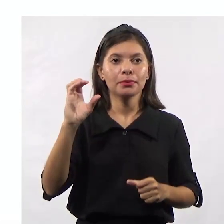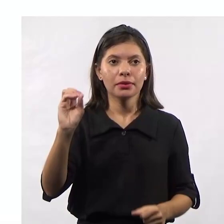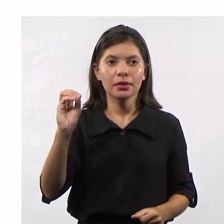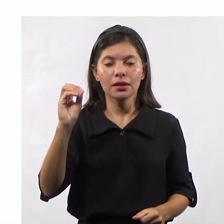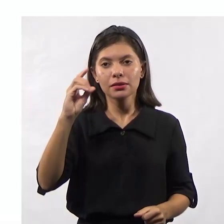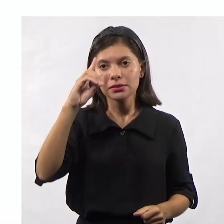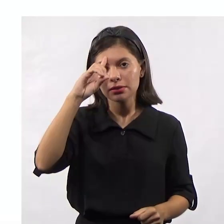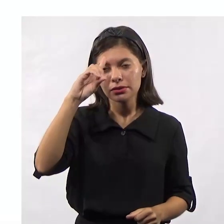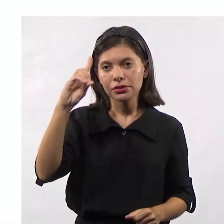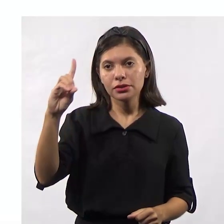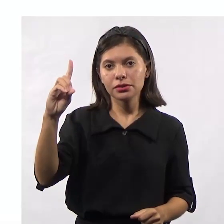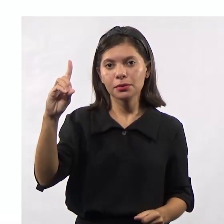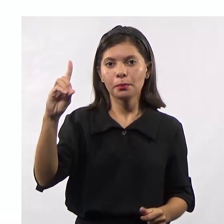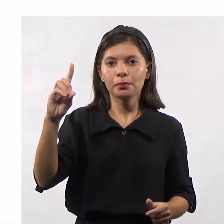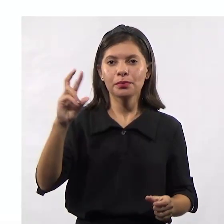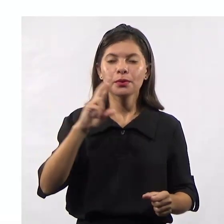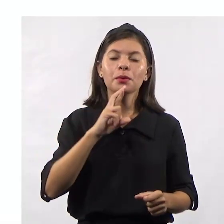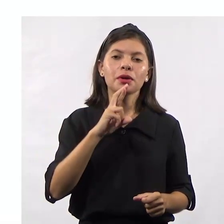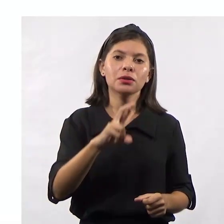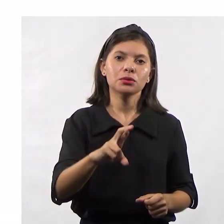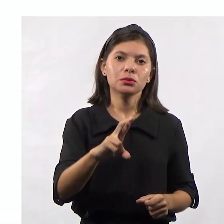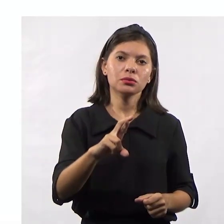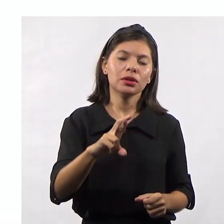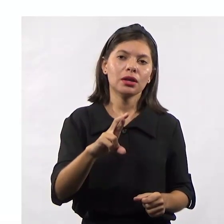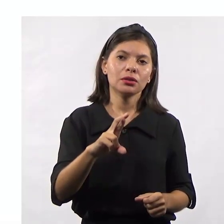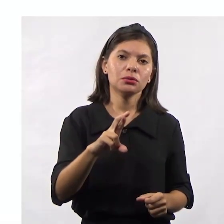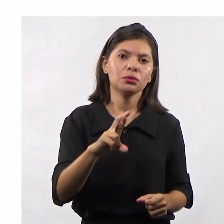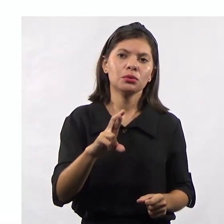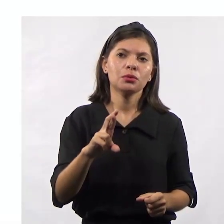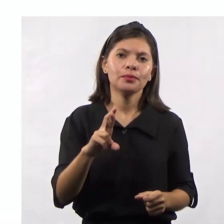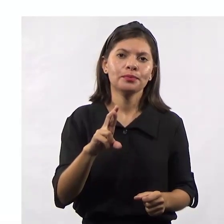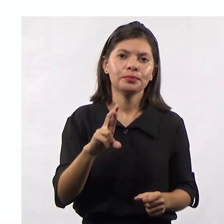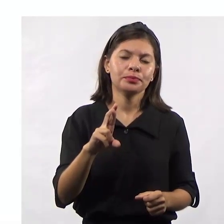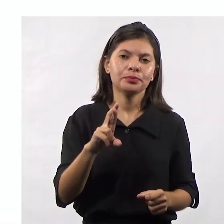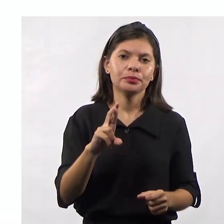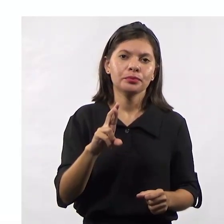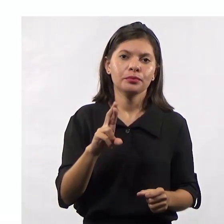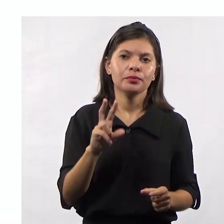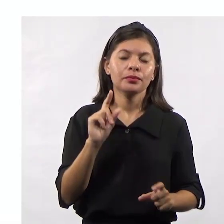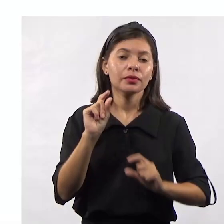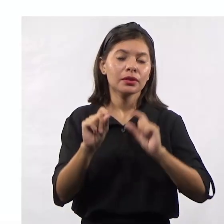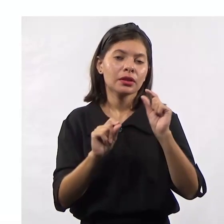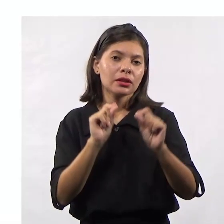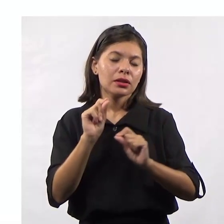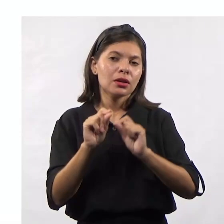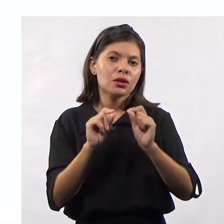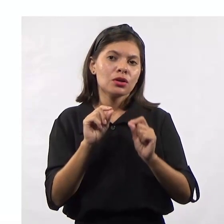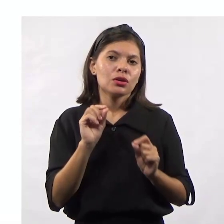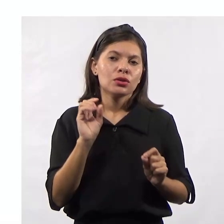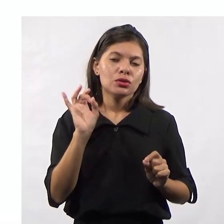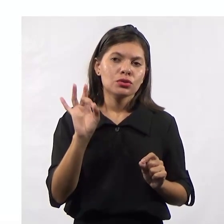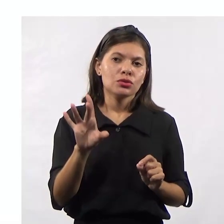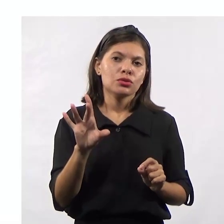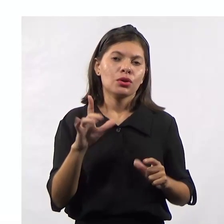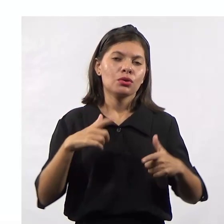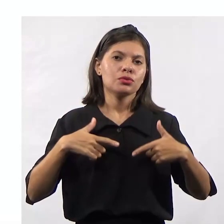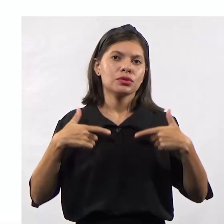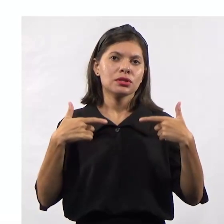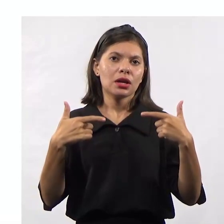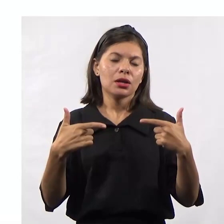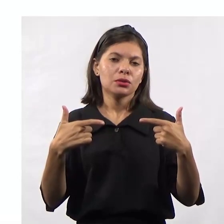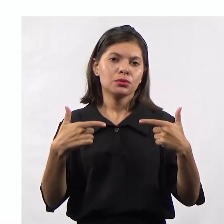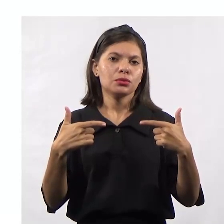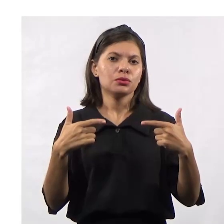úteis, tá? E aí, quanto ao resultado, o acolhimento do recurso implicará a invalidação tão somente dos